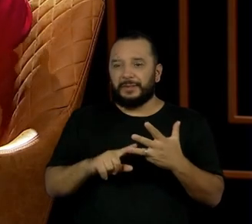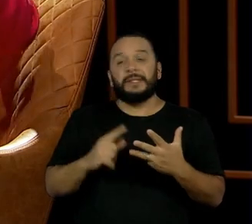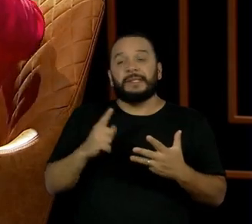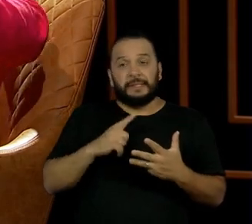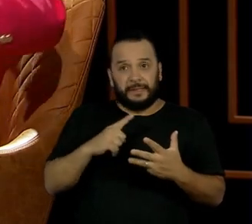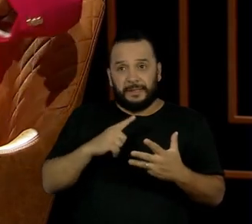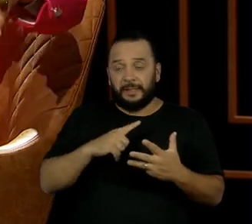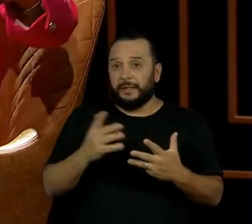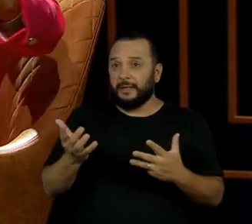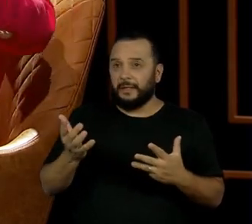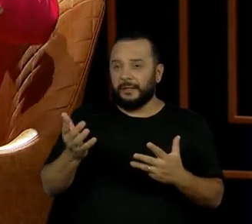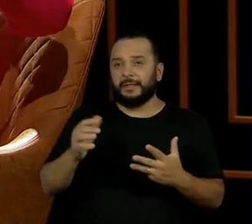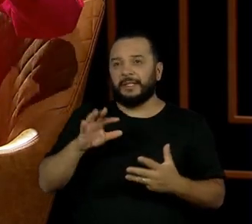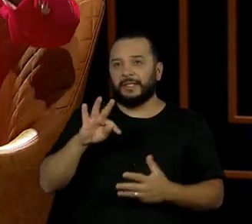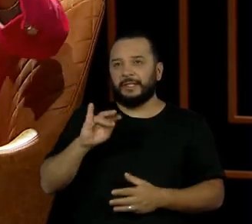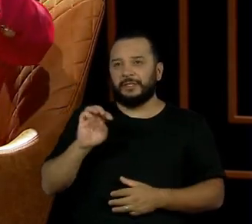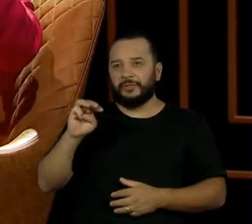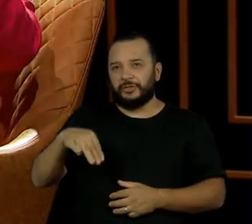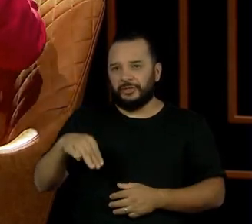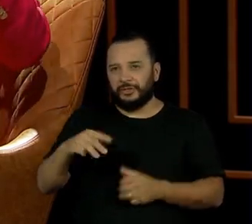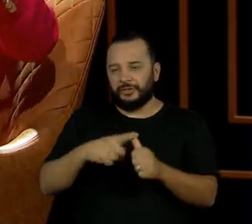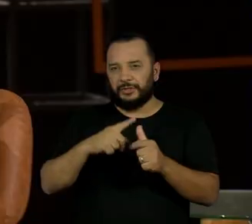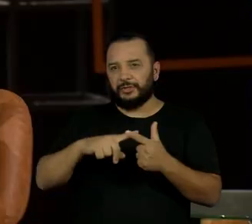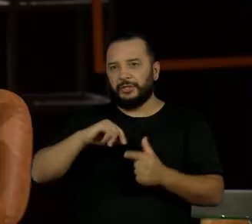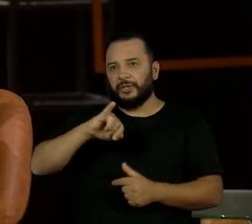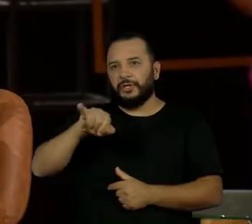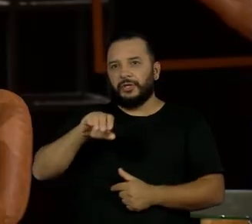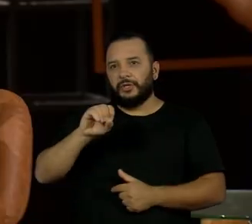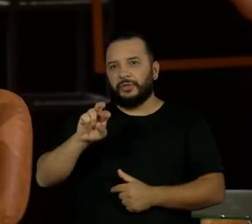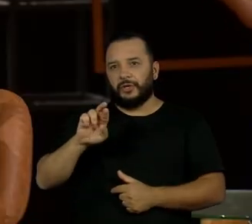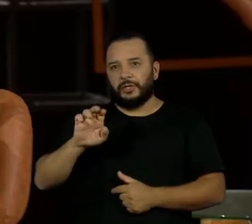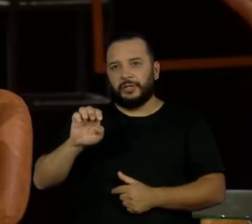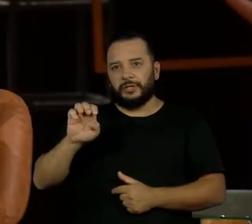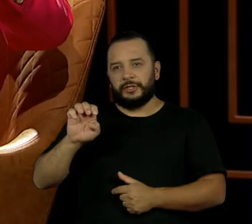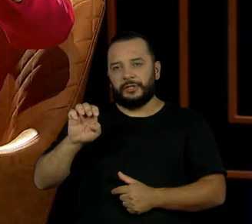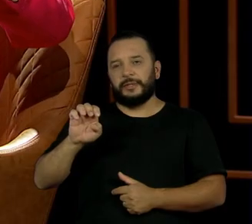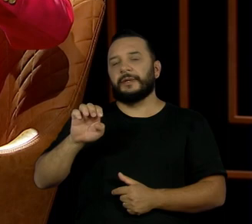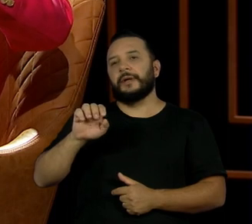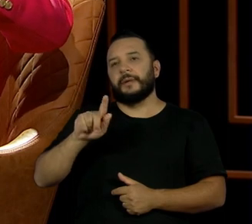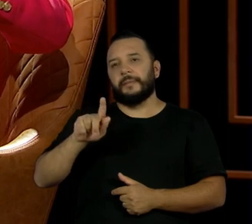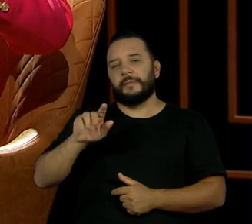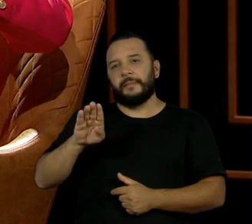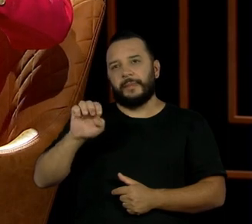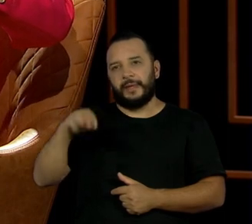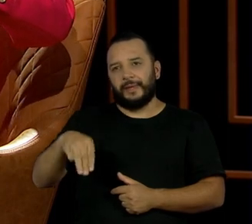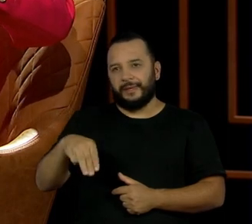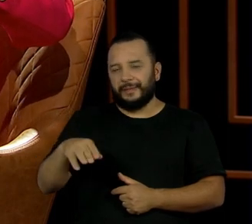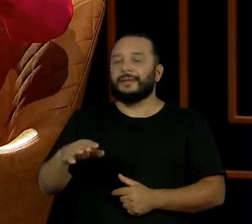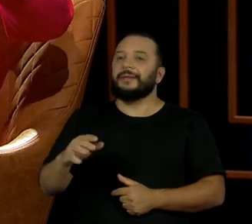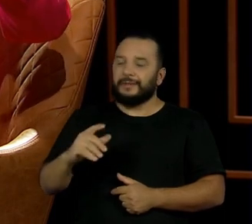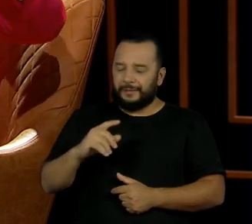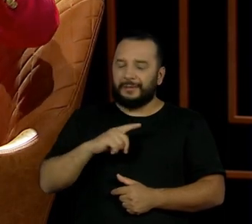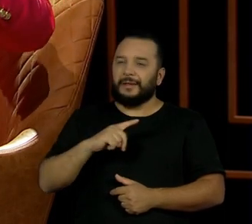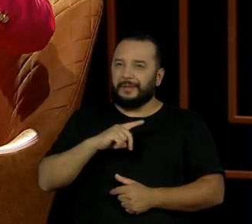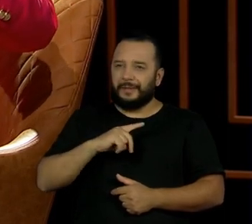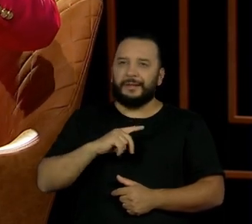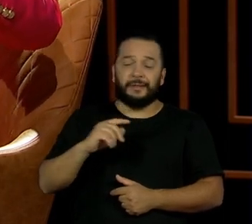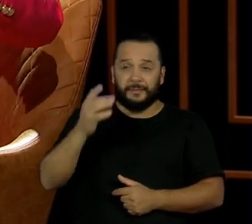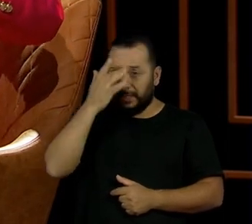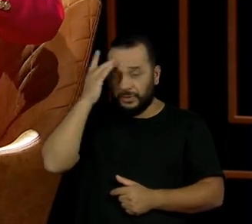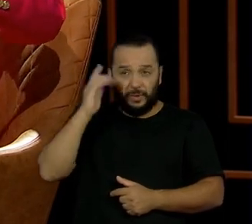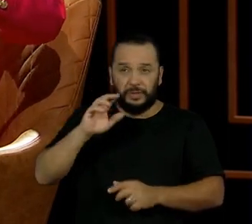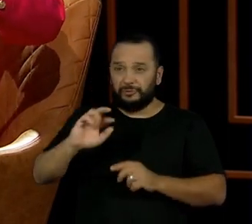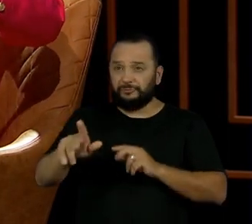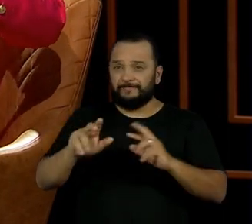arquitetos né Tim Maia Jorge bem e pessoas tão diferentes musicalmente né tem essa riqueza